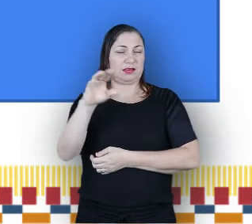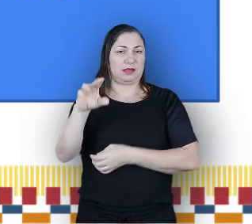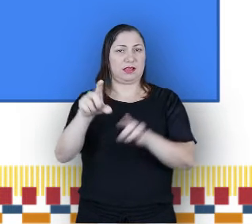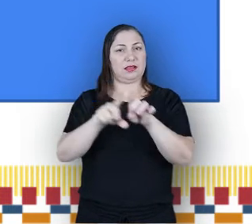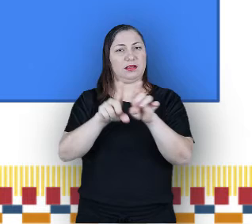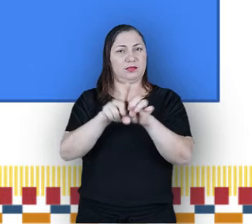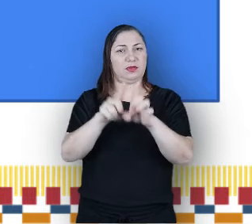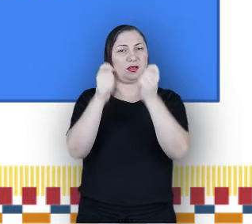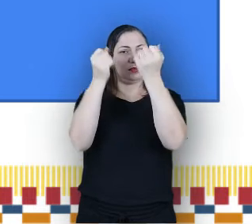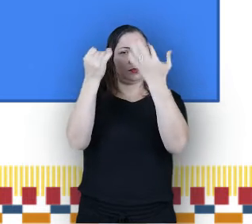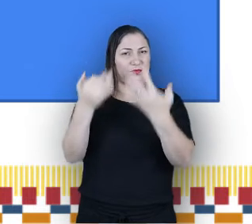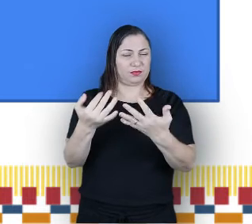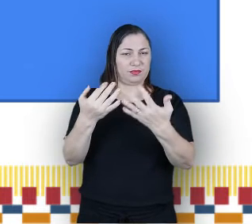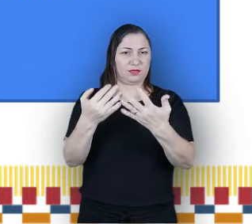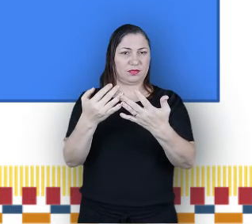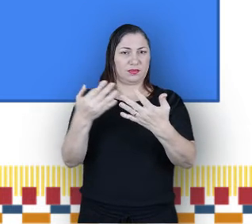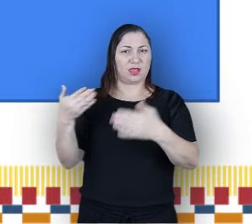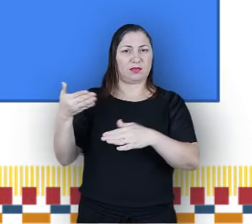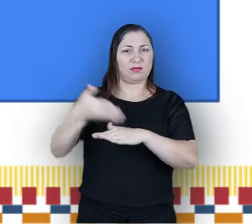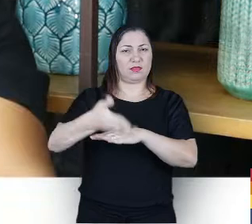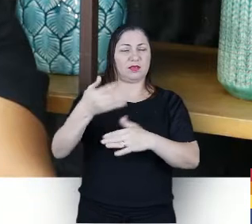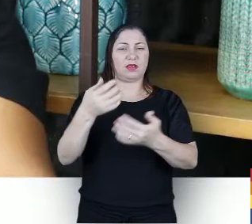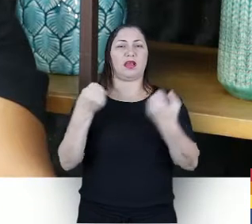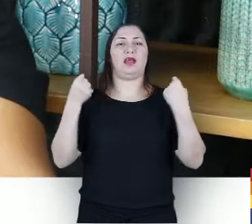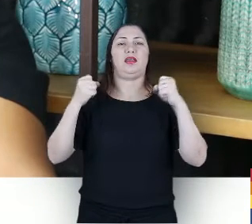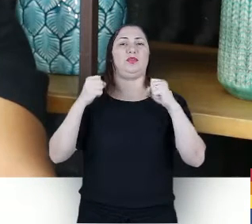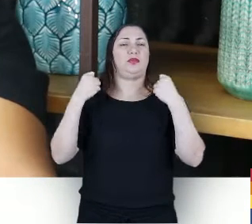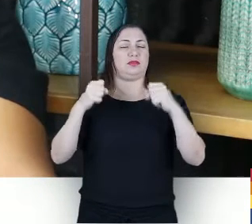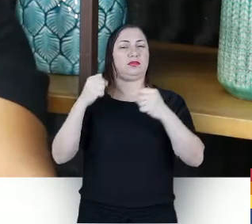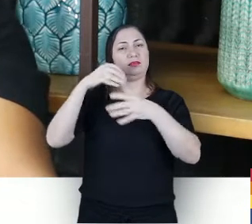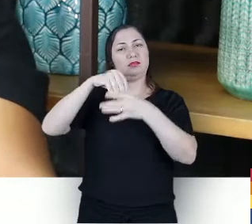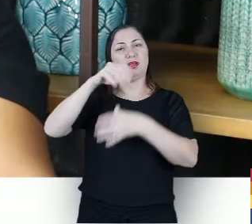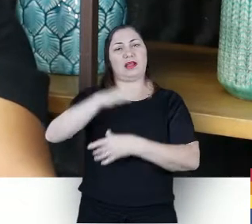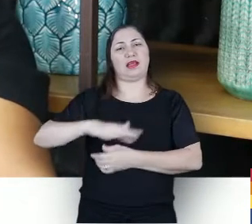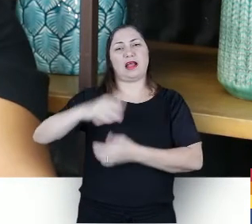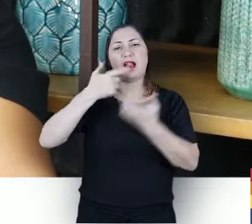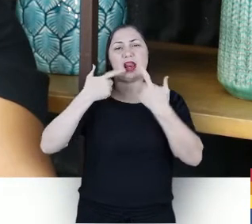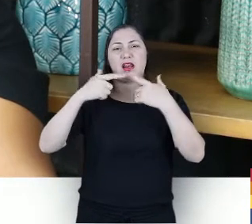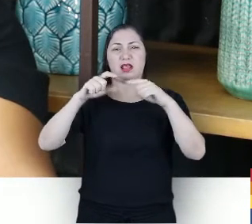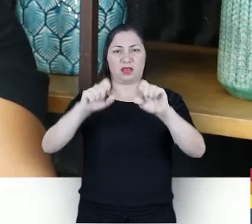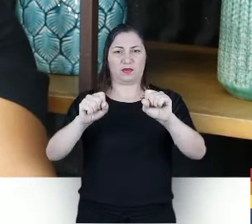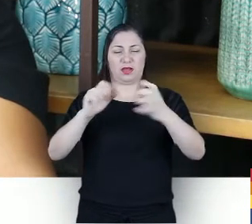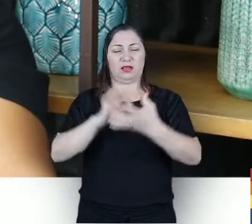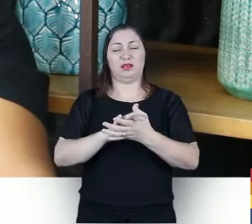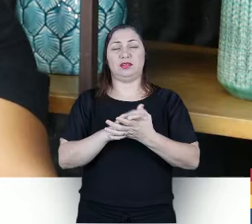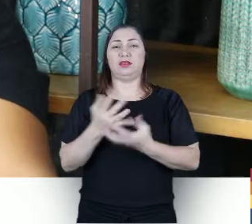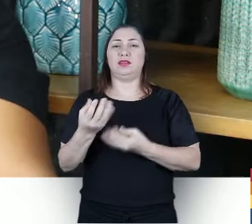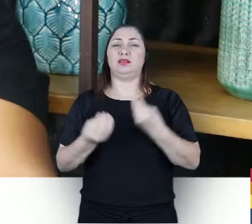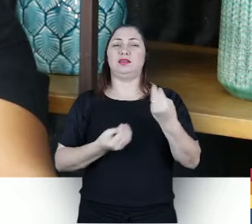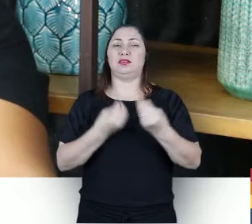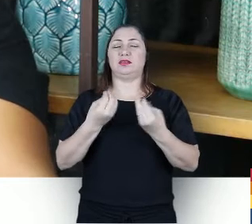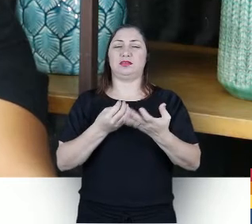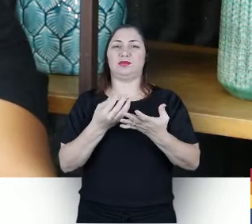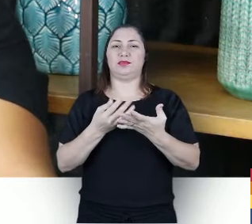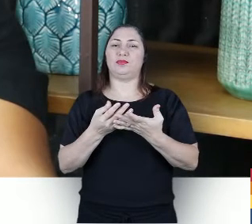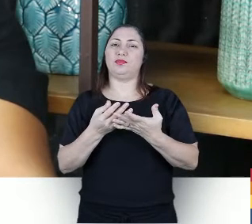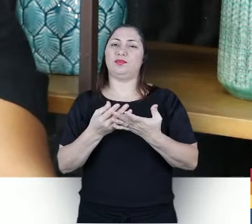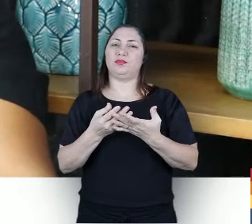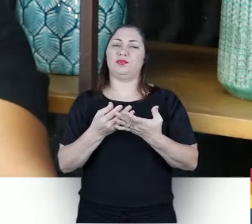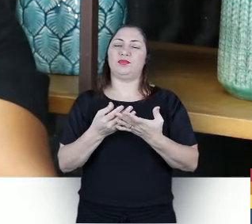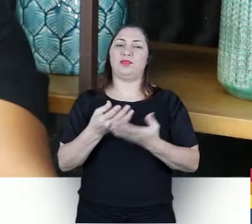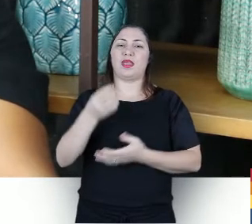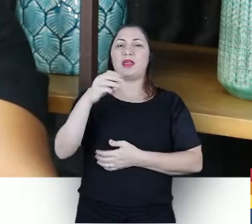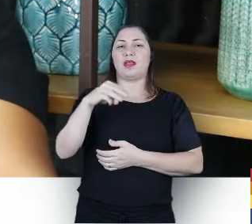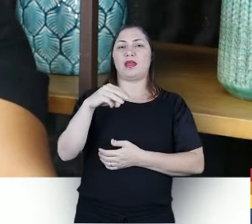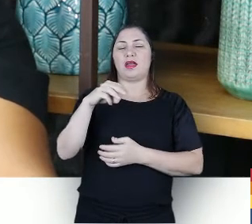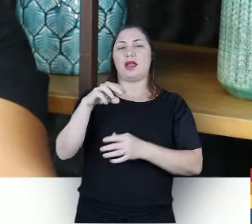como elementos da cultura corporal de movimento. A BNCC também, ela justifica, né, a presença da